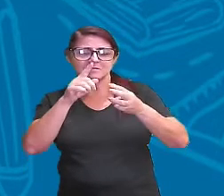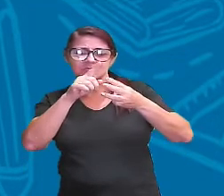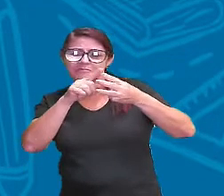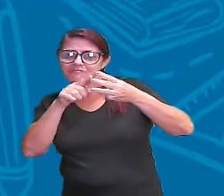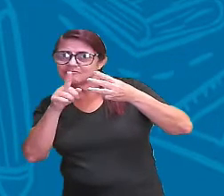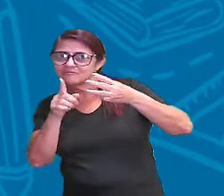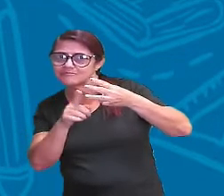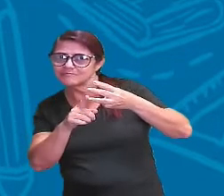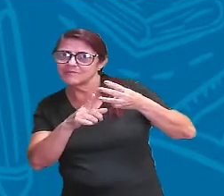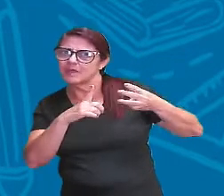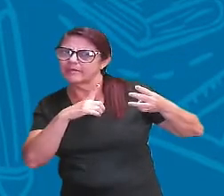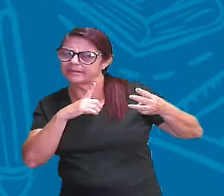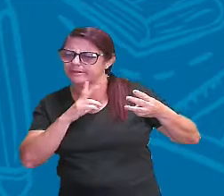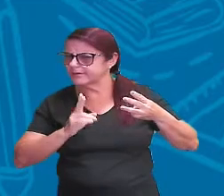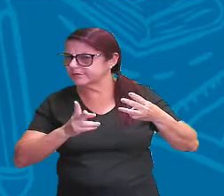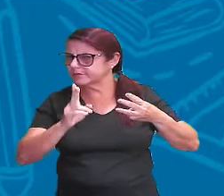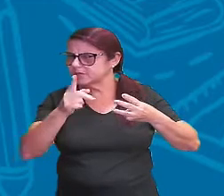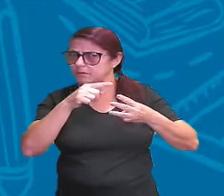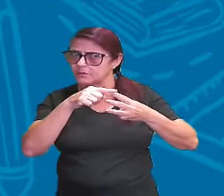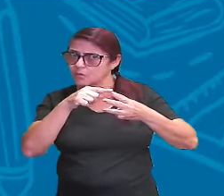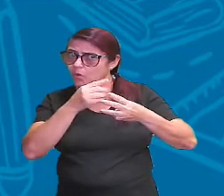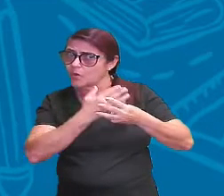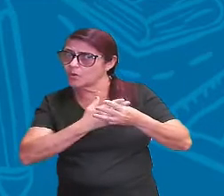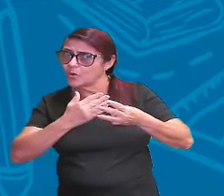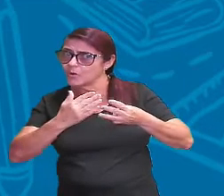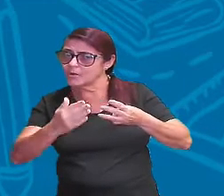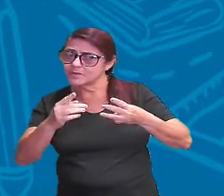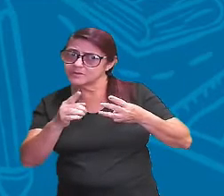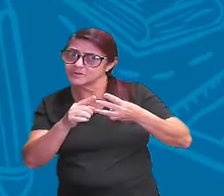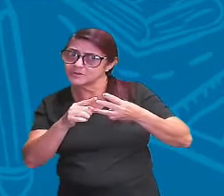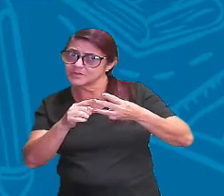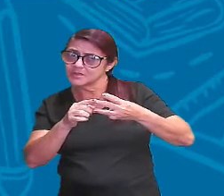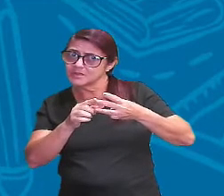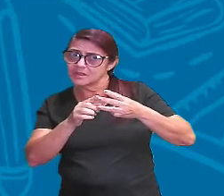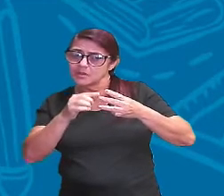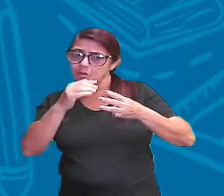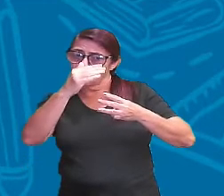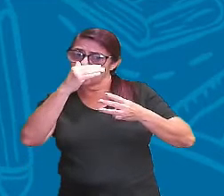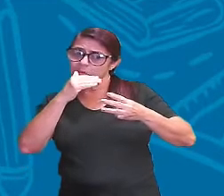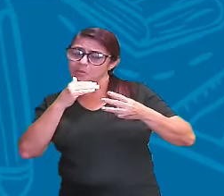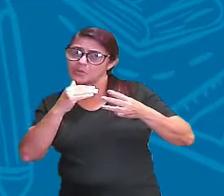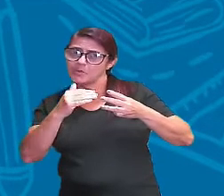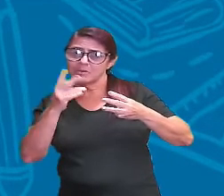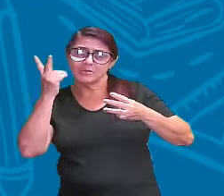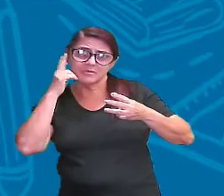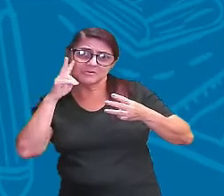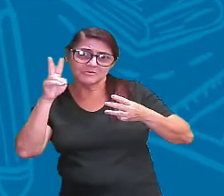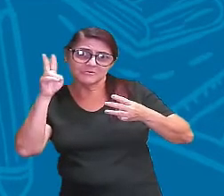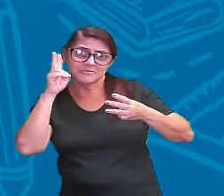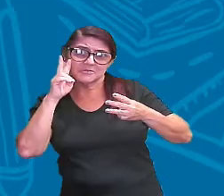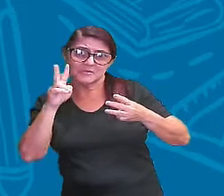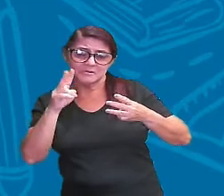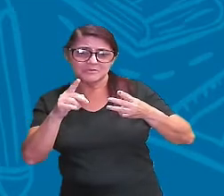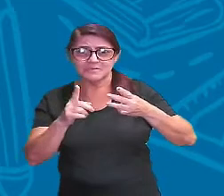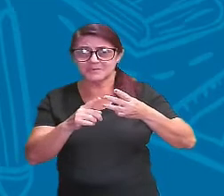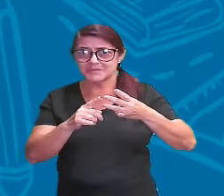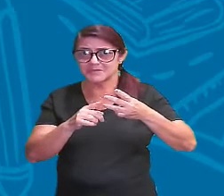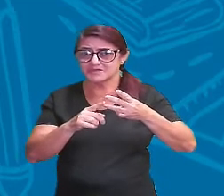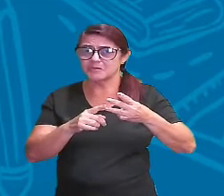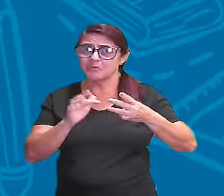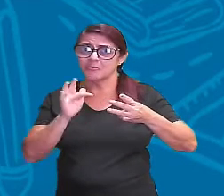texto, tá? Ele tem sempre o início, tem o meio e o fim. No início, o início a